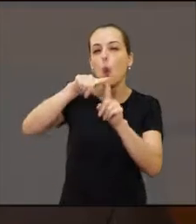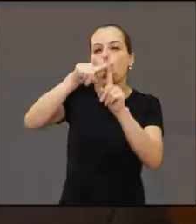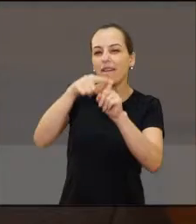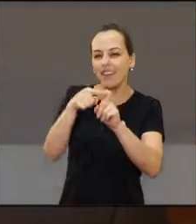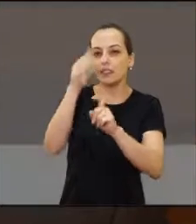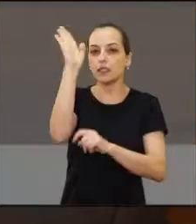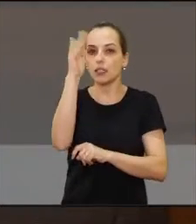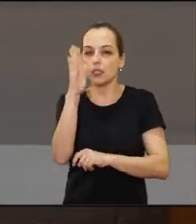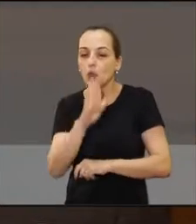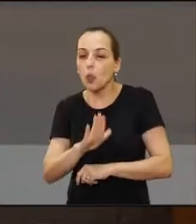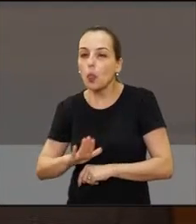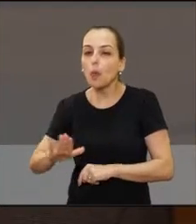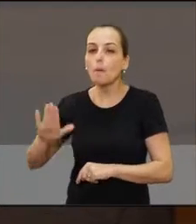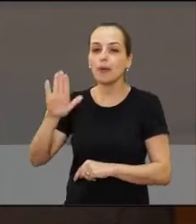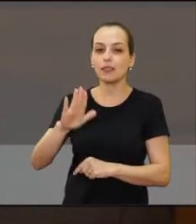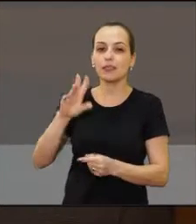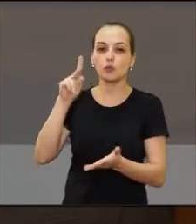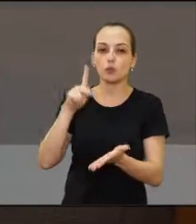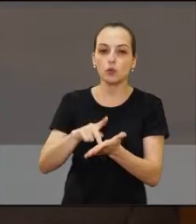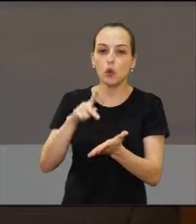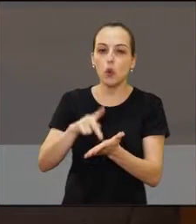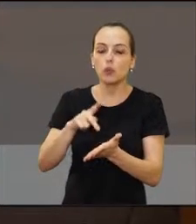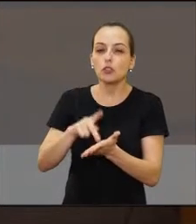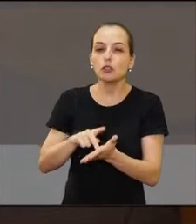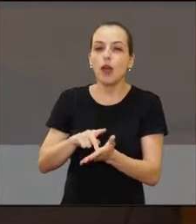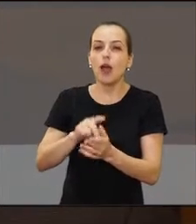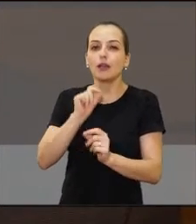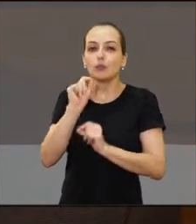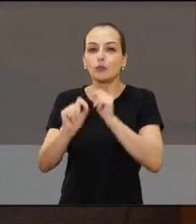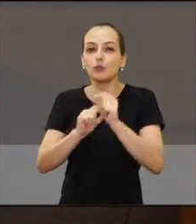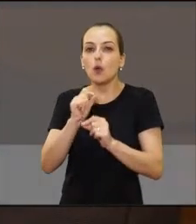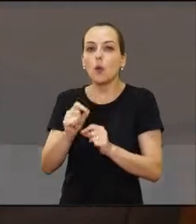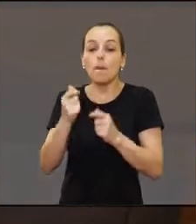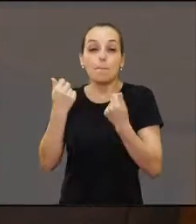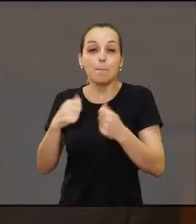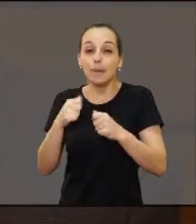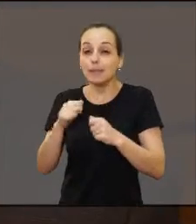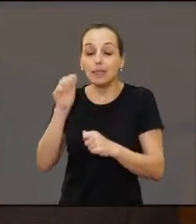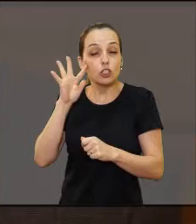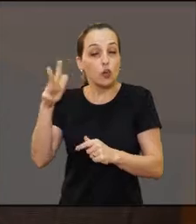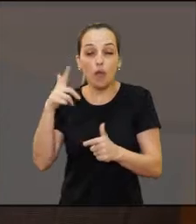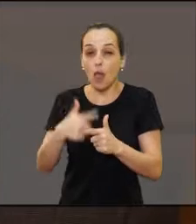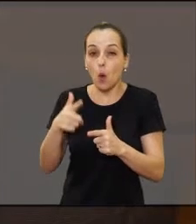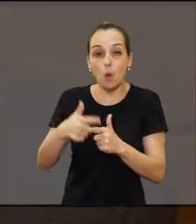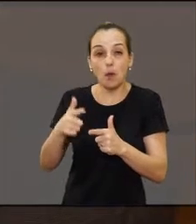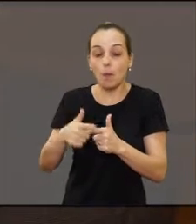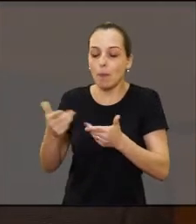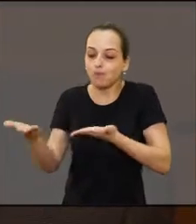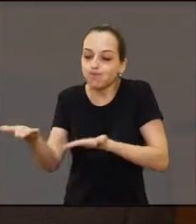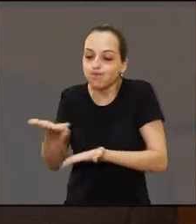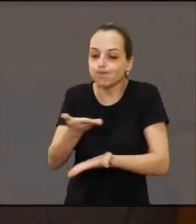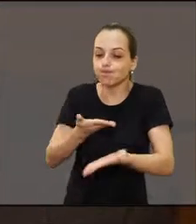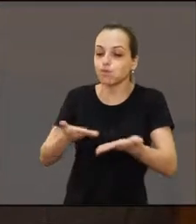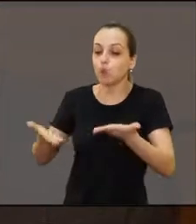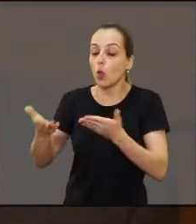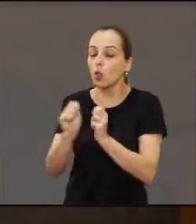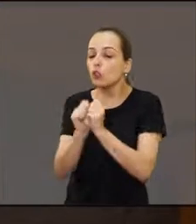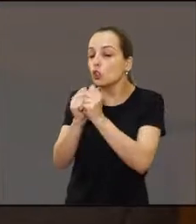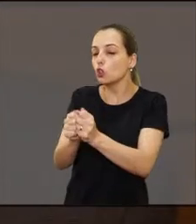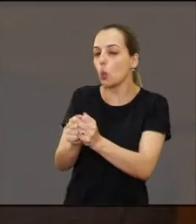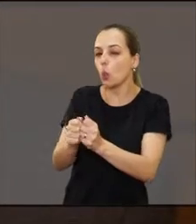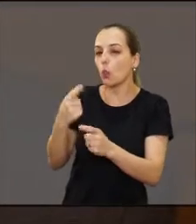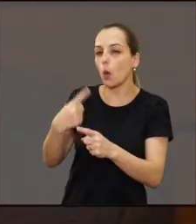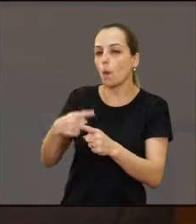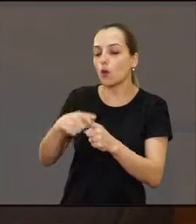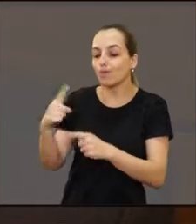A crise que o Brasil vive vai apressar, você entende, a busca de uma solução